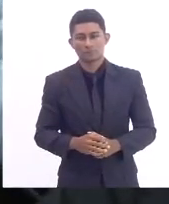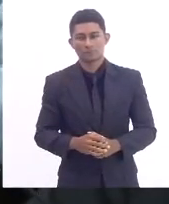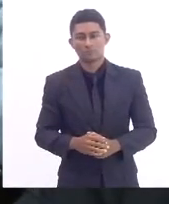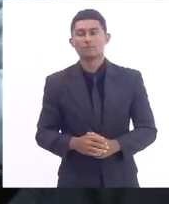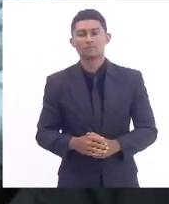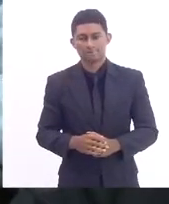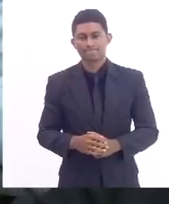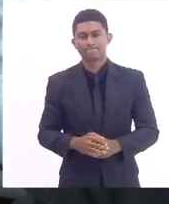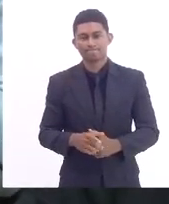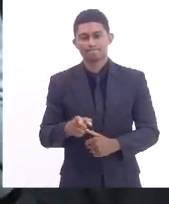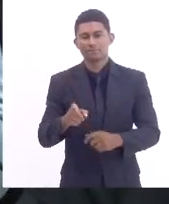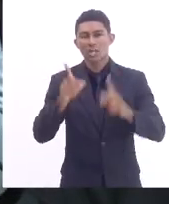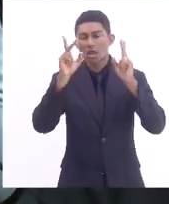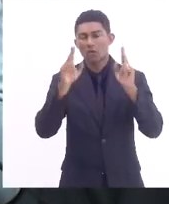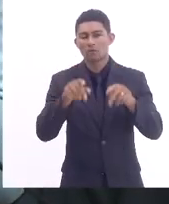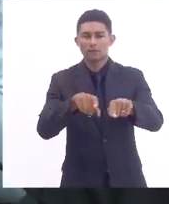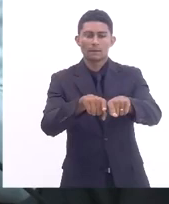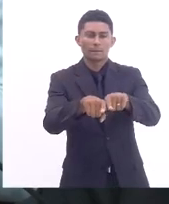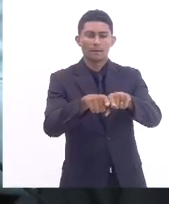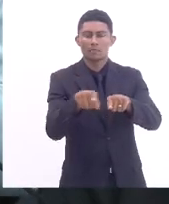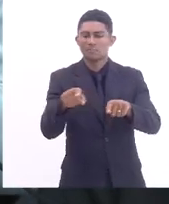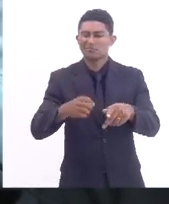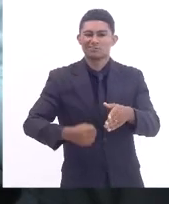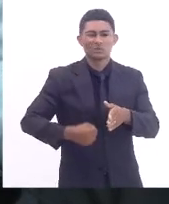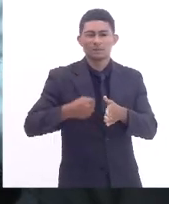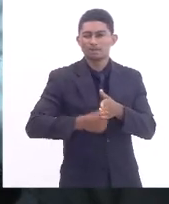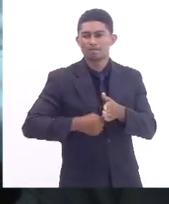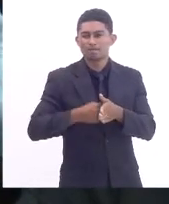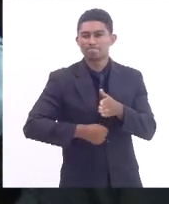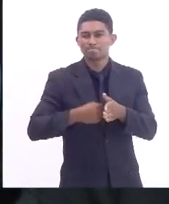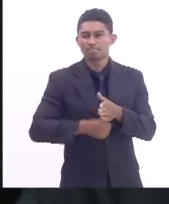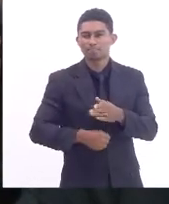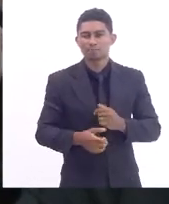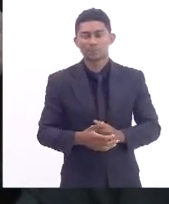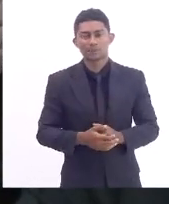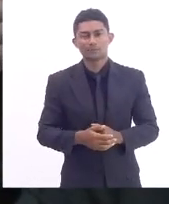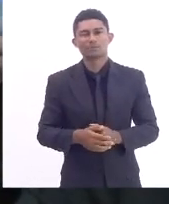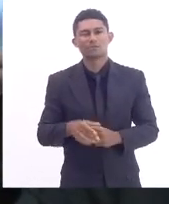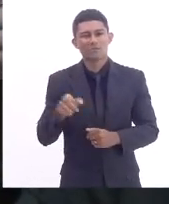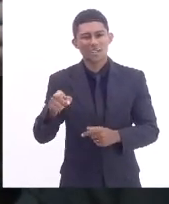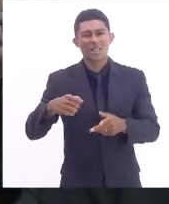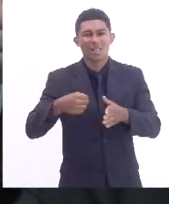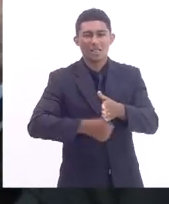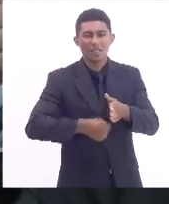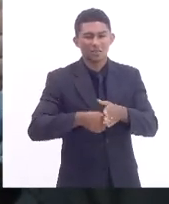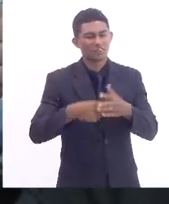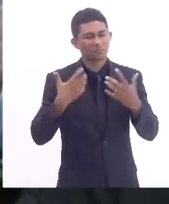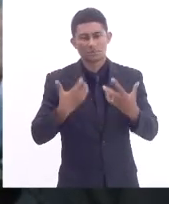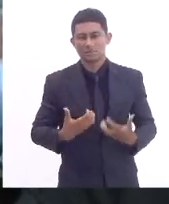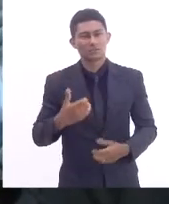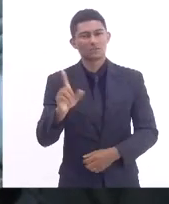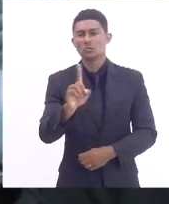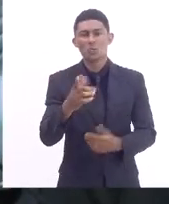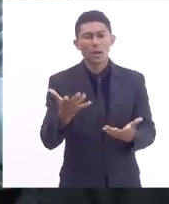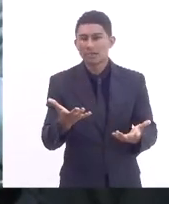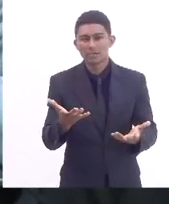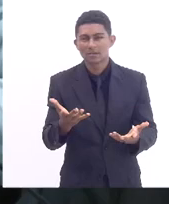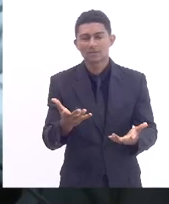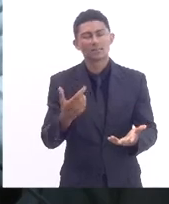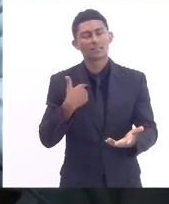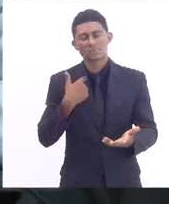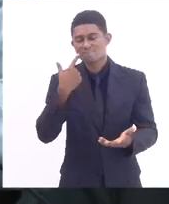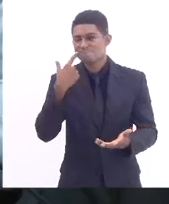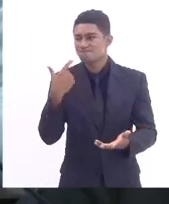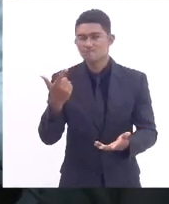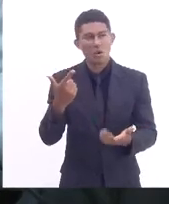cara como irmão e é um guerreiro nosso é um guerreiro é um cara lutador que não cansa Eu nunca vi desse jeito